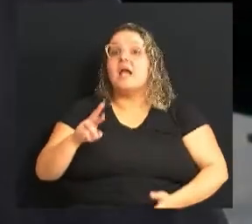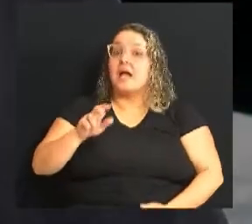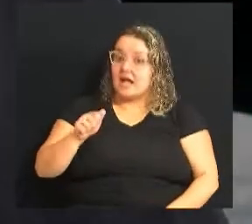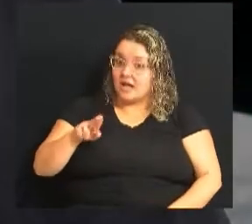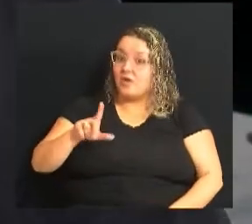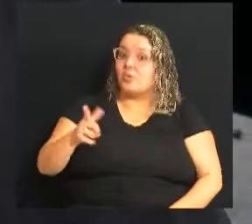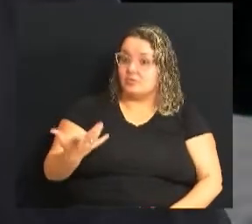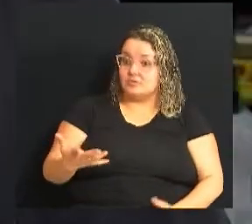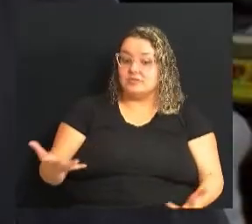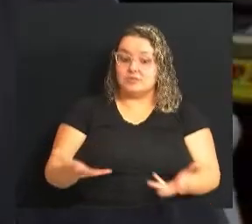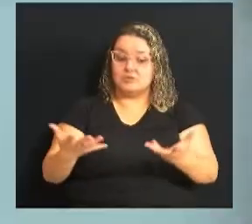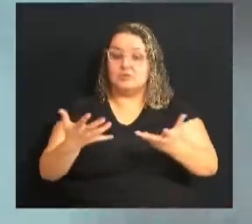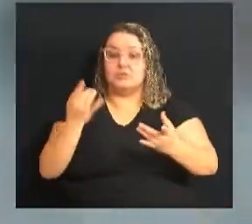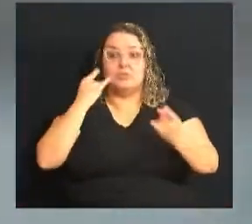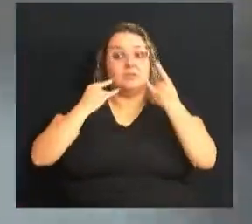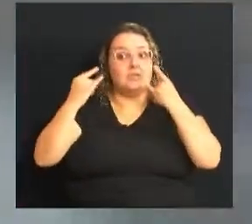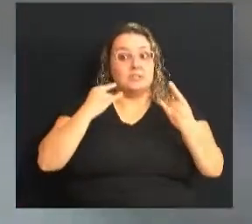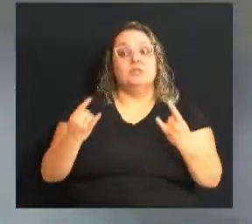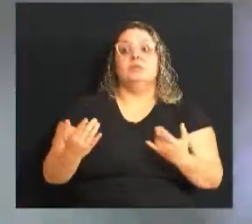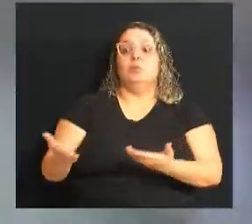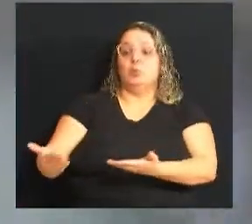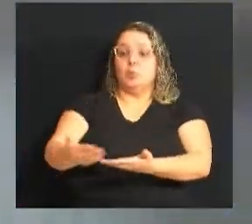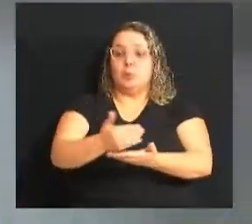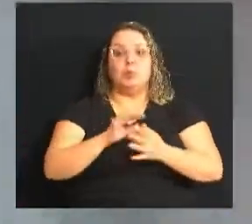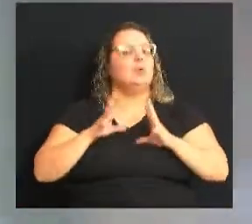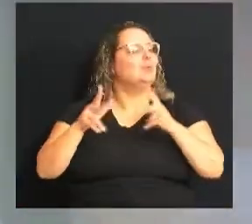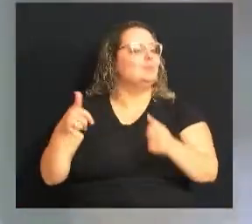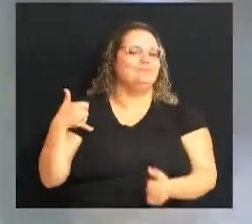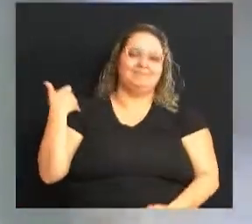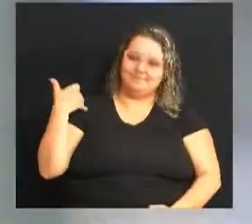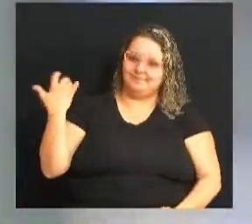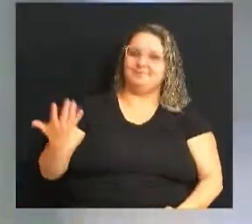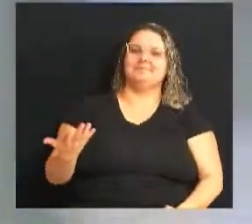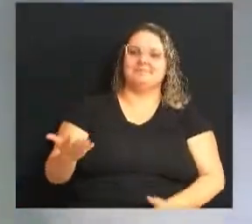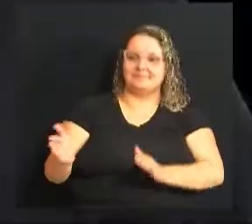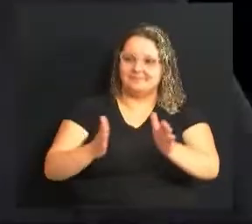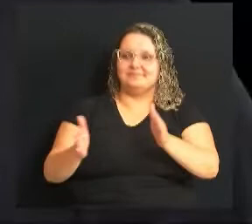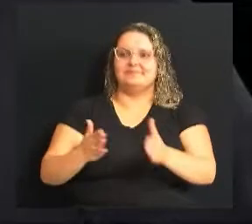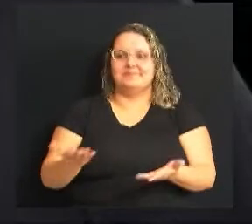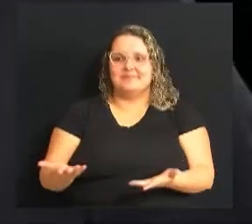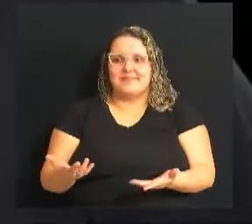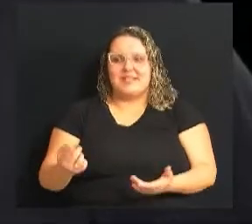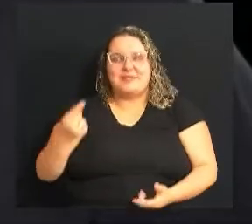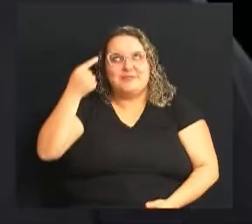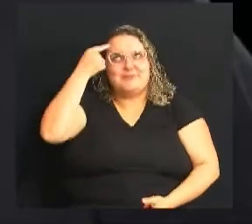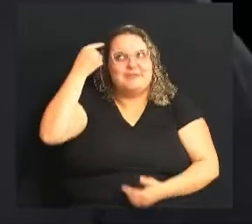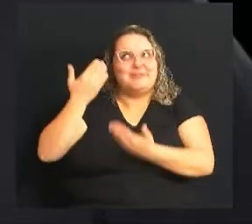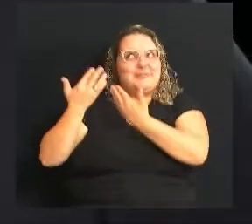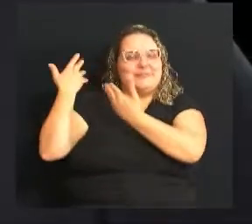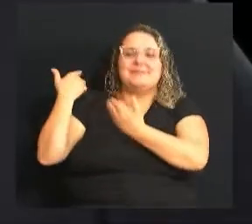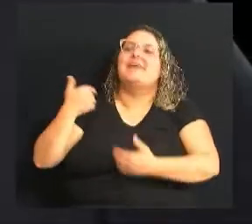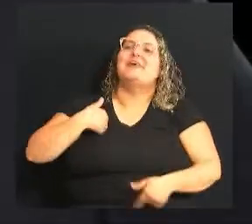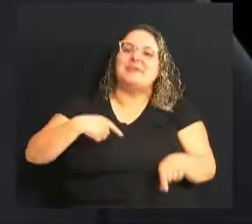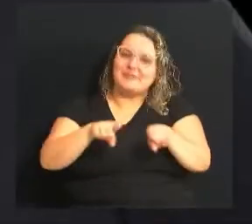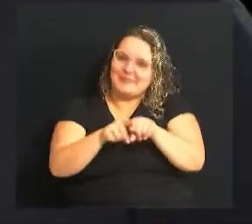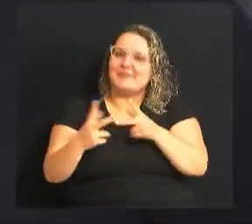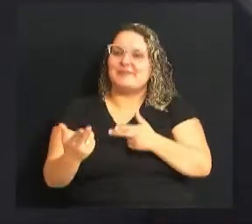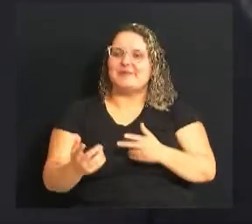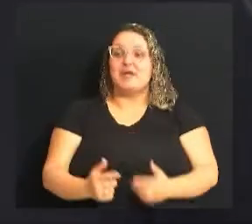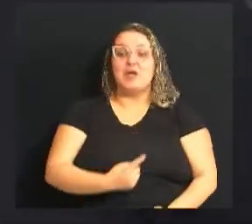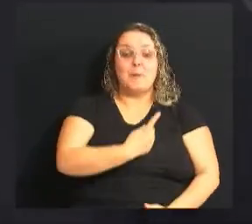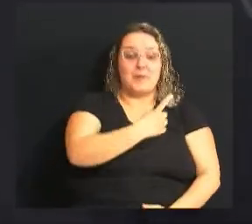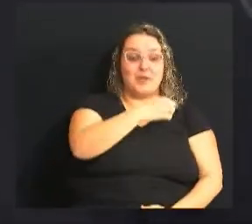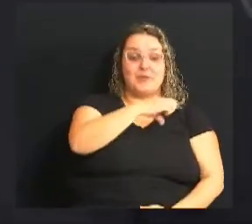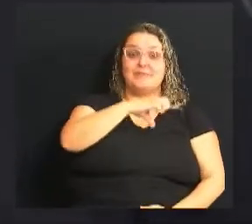tem atraído colecionadores de todas as idades, gerando momentos de nostalgia. Também sou colecionador. Eu tenho os álbuns desde